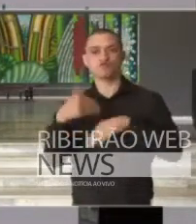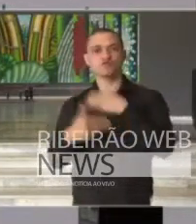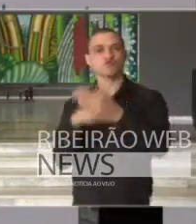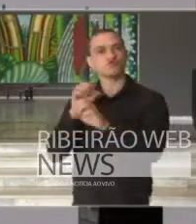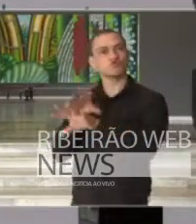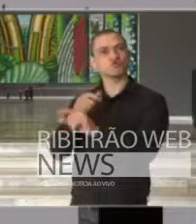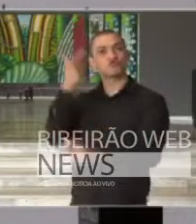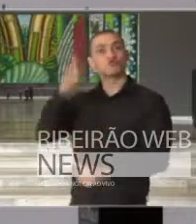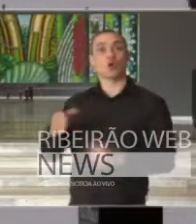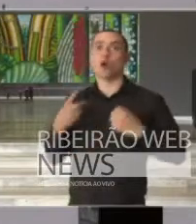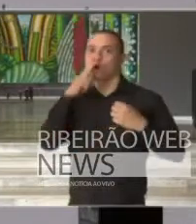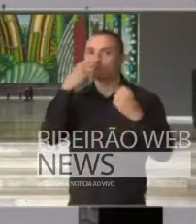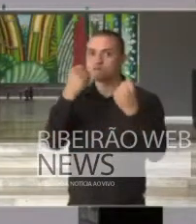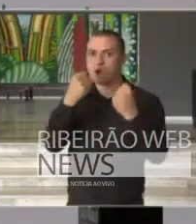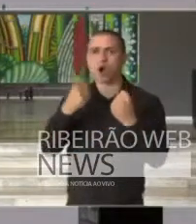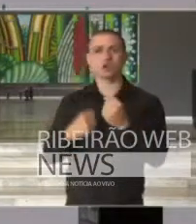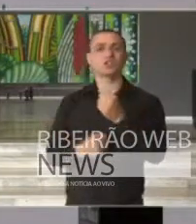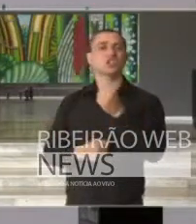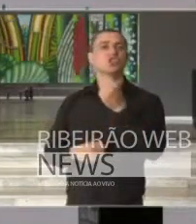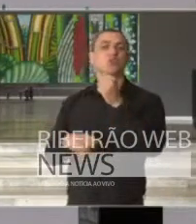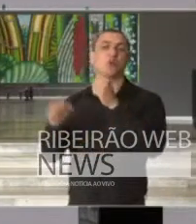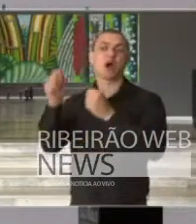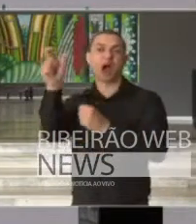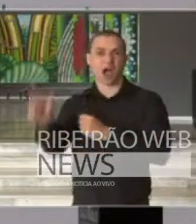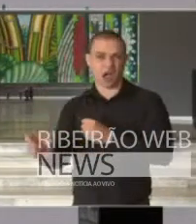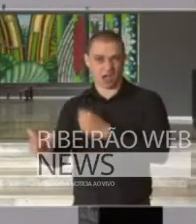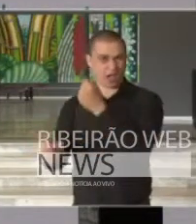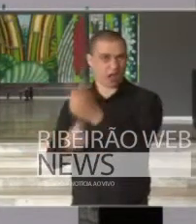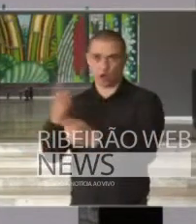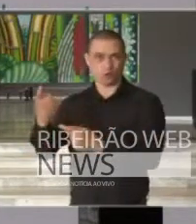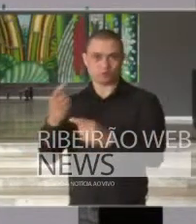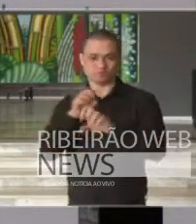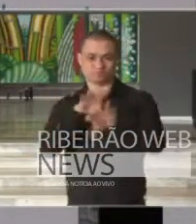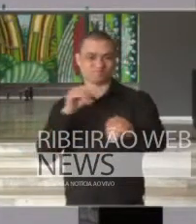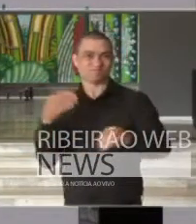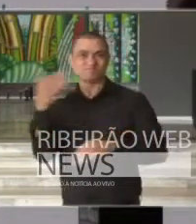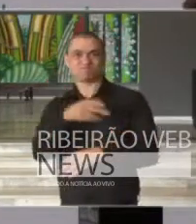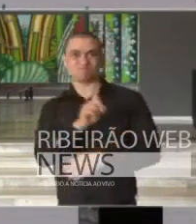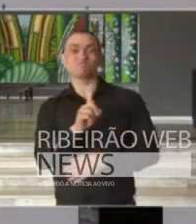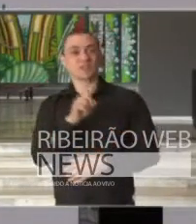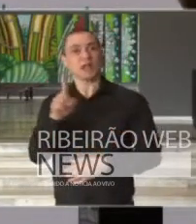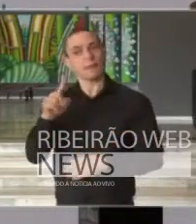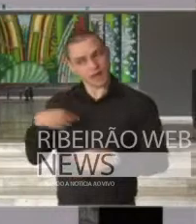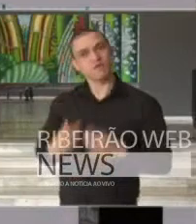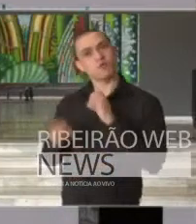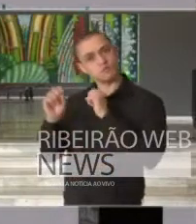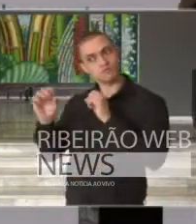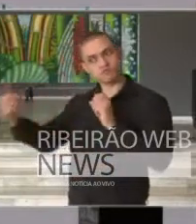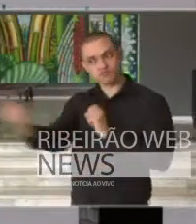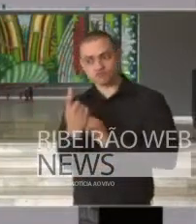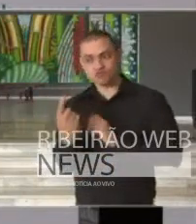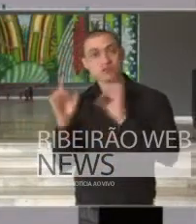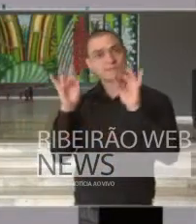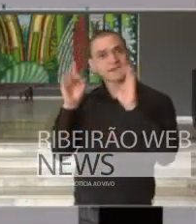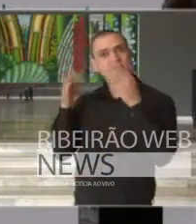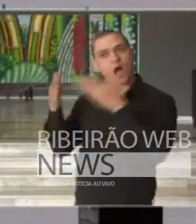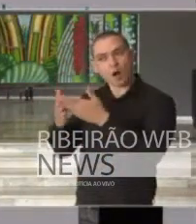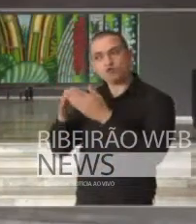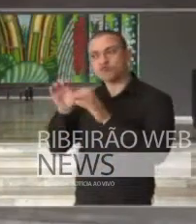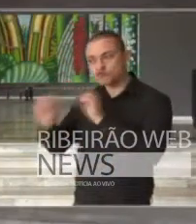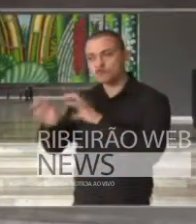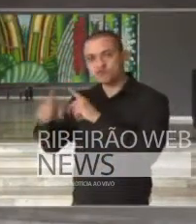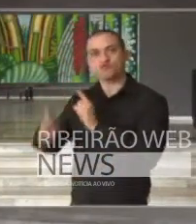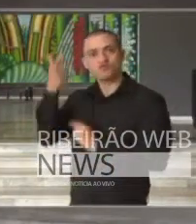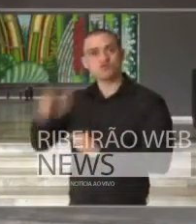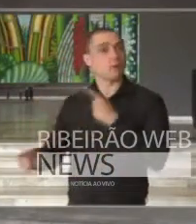intensa, mesmo para aquele que não pôde assistir, ter acesso às atividades online, terão uma recuperação especial, porque